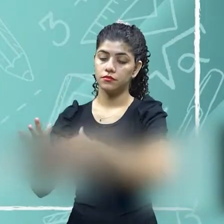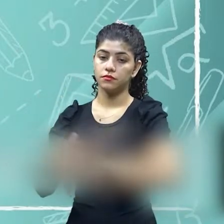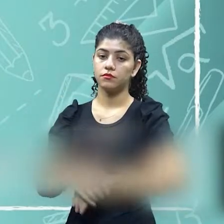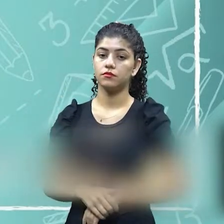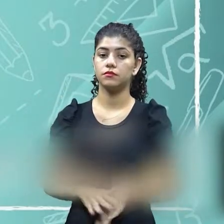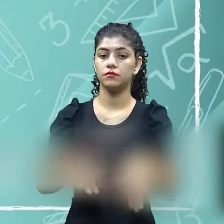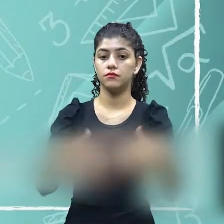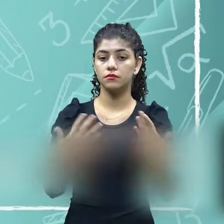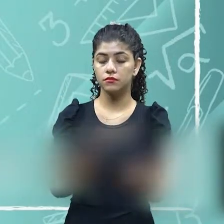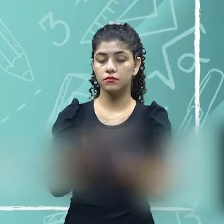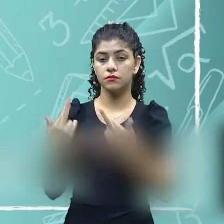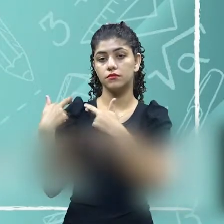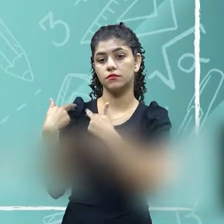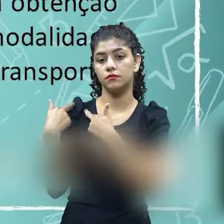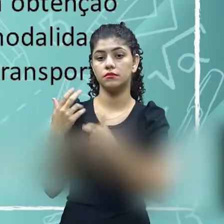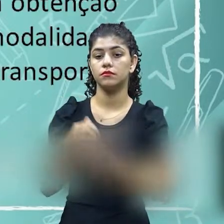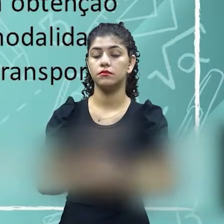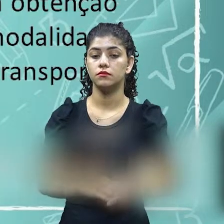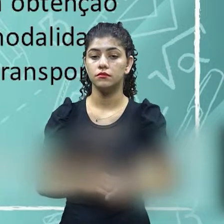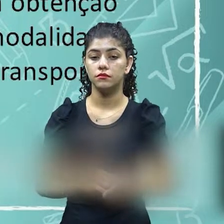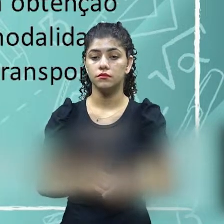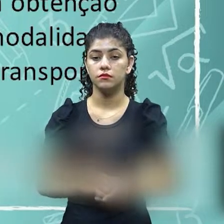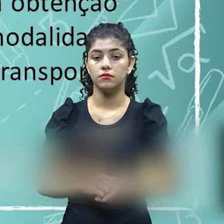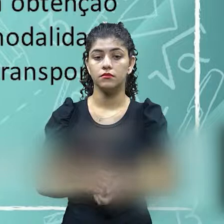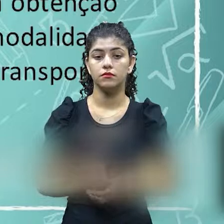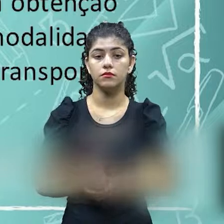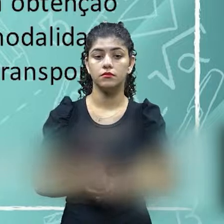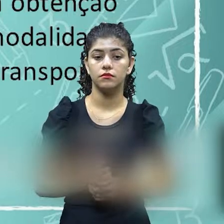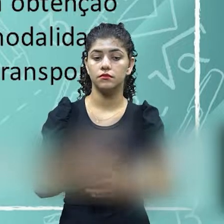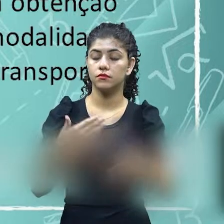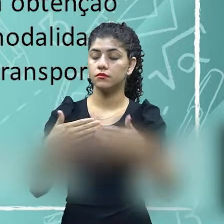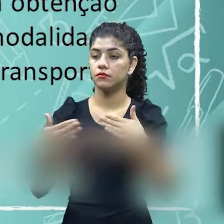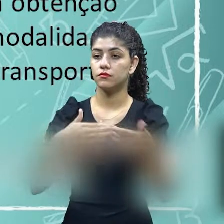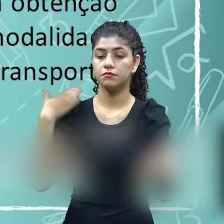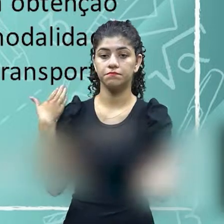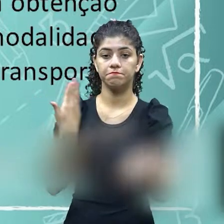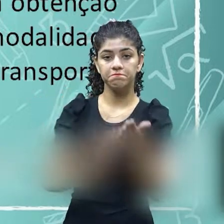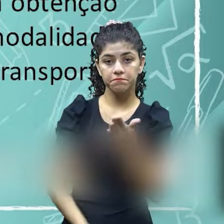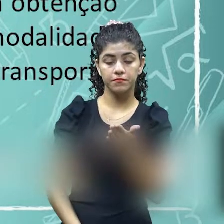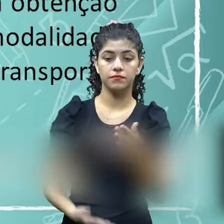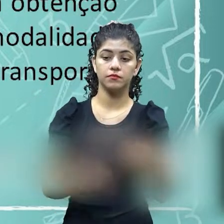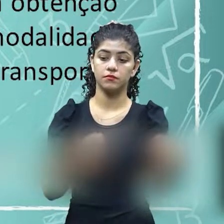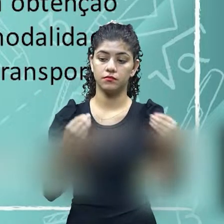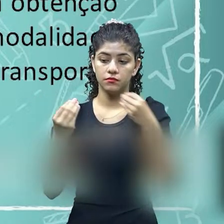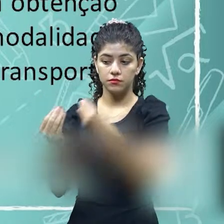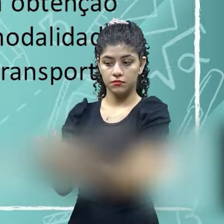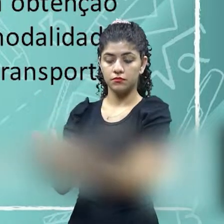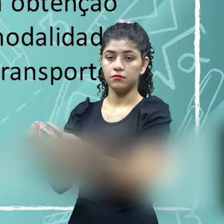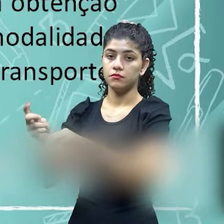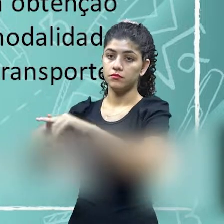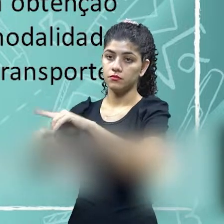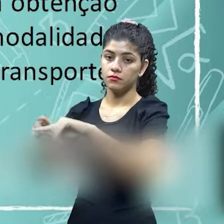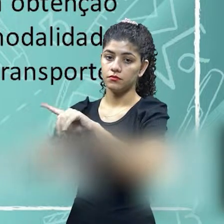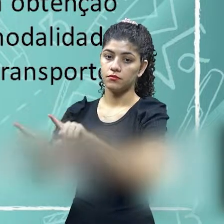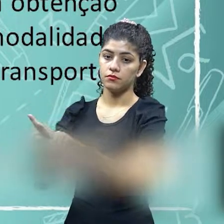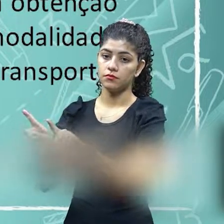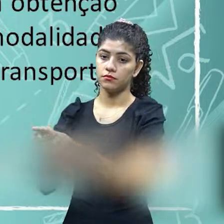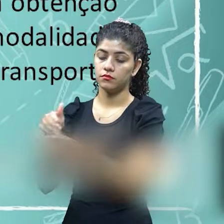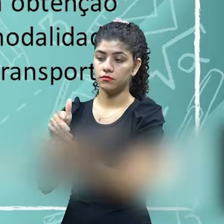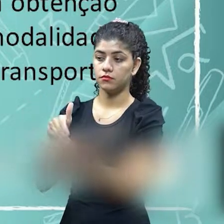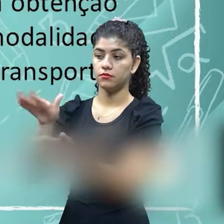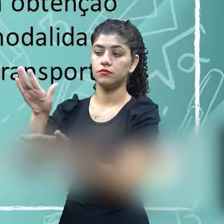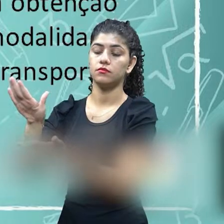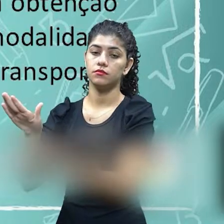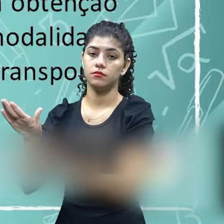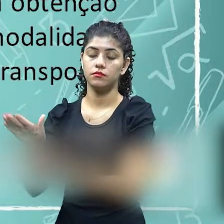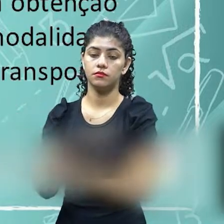são as obrigações? Recapitulando, qualquer perda de dano a partir da entrega da mercadoria, inclusive o despacho dessa